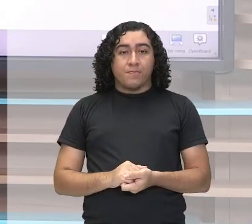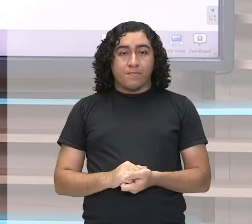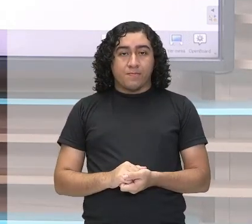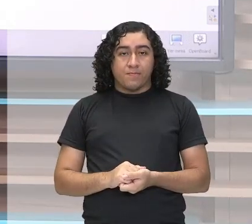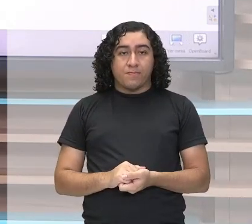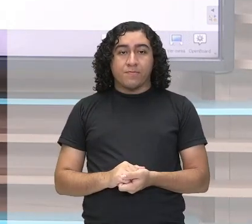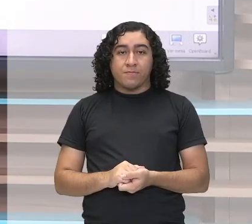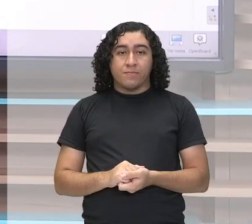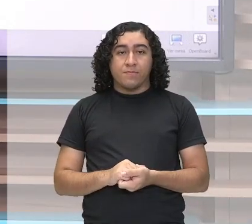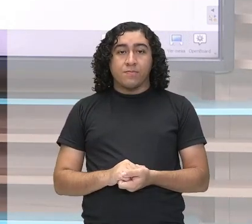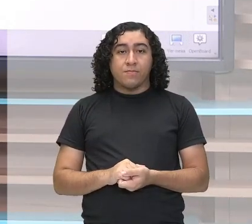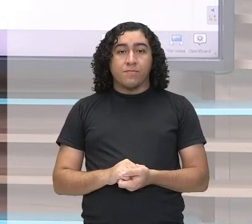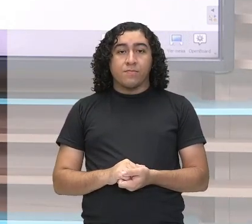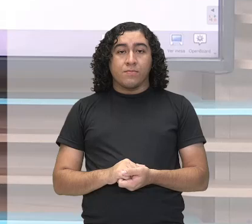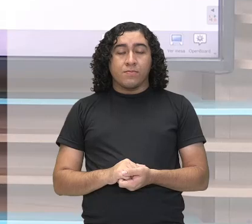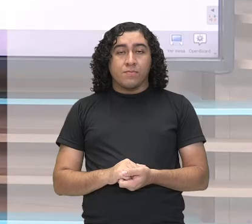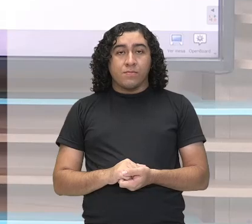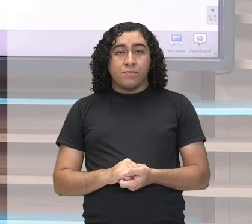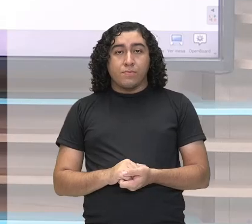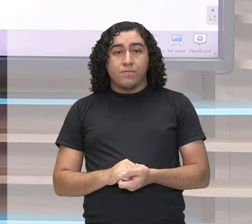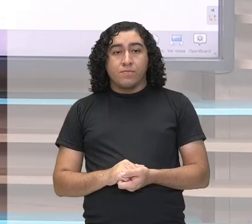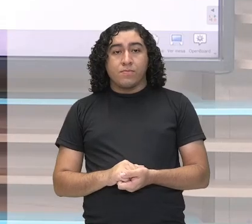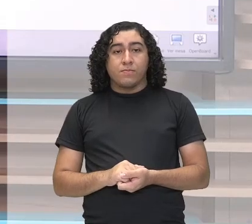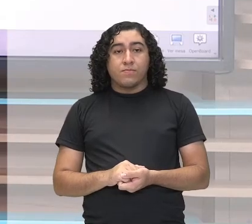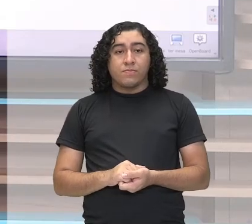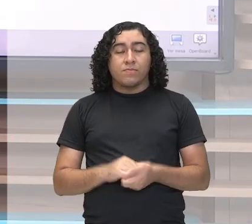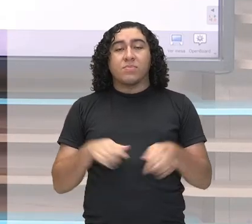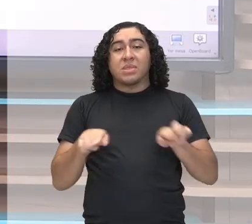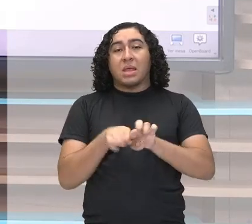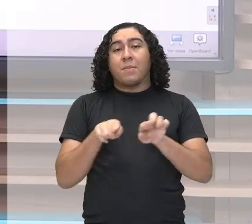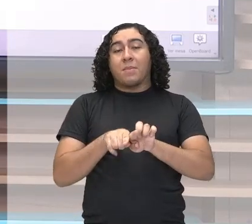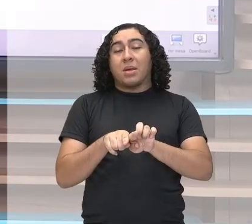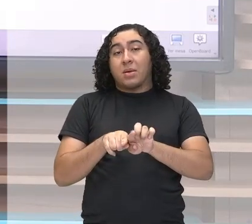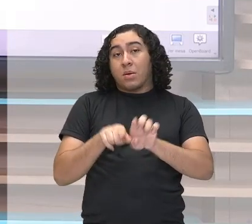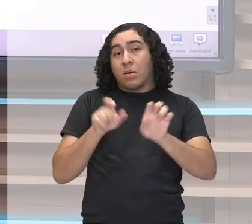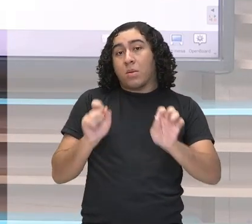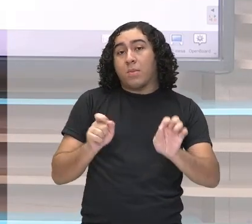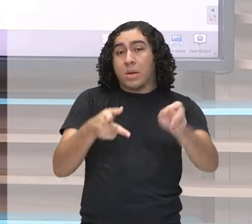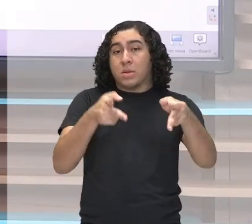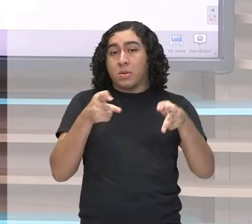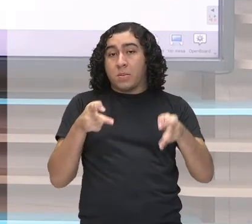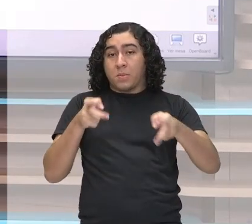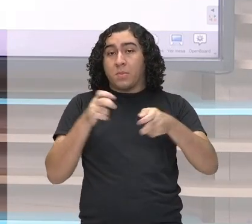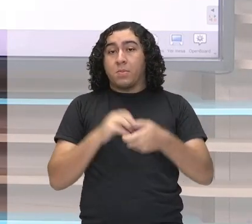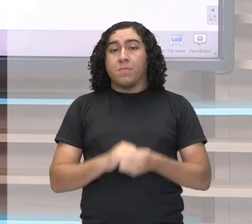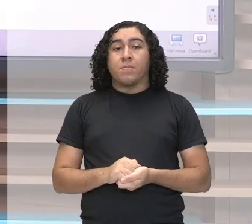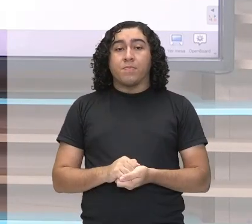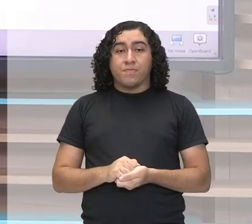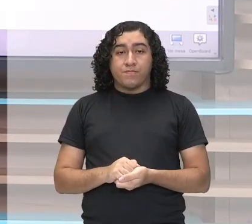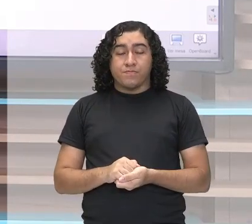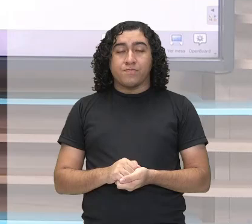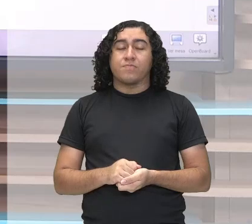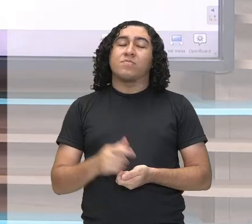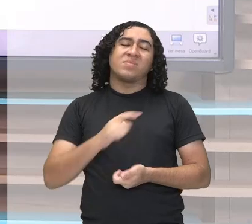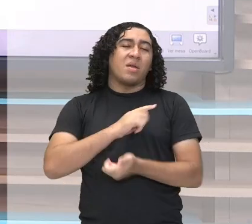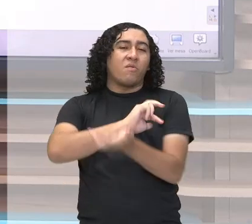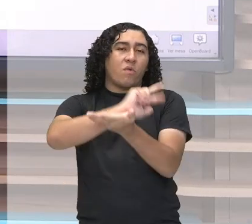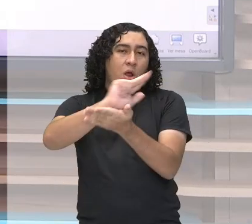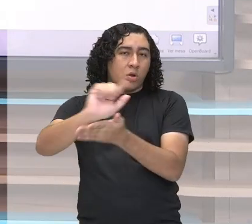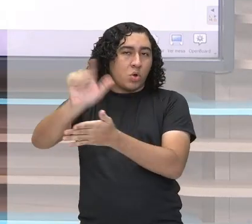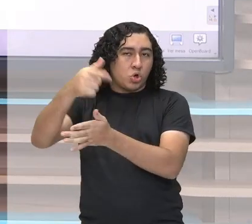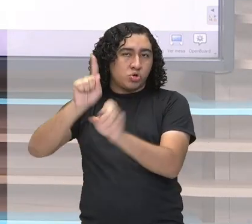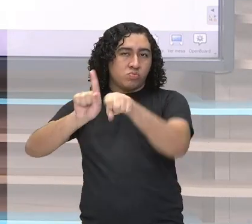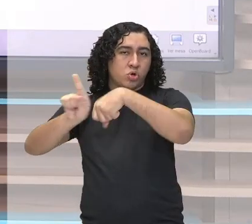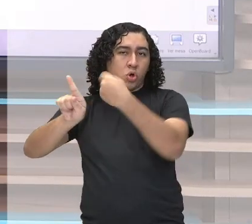Observamos também aí que os trabalhadores nativos, né, temos, além de todas as questões socioculturais, temos a